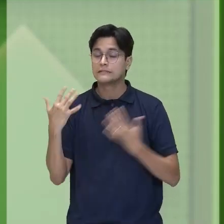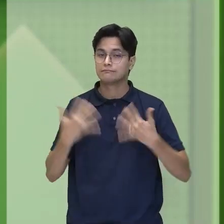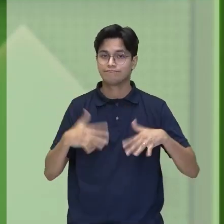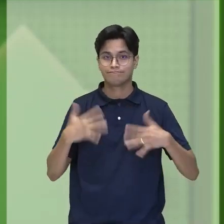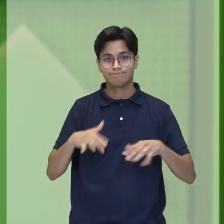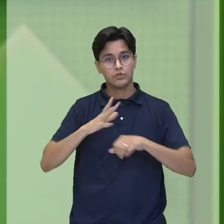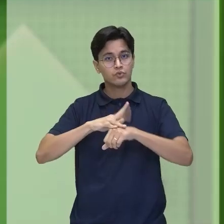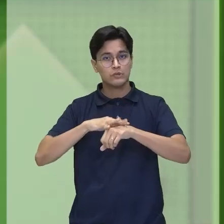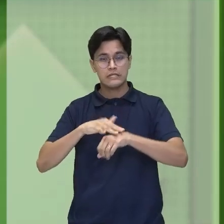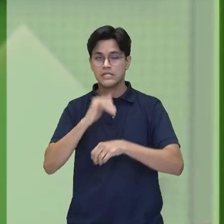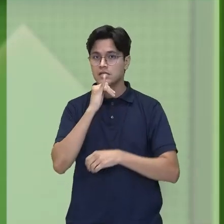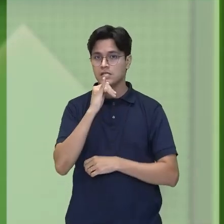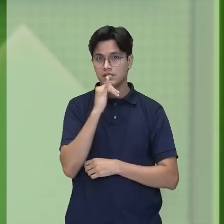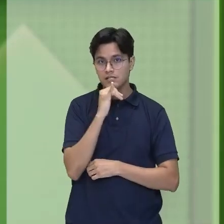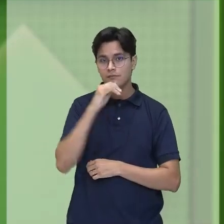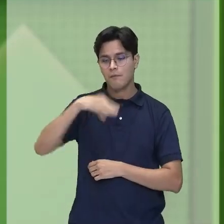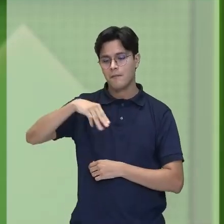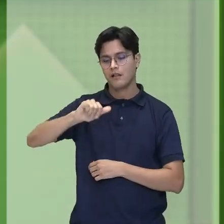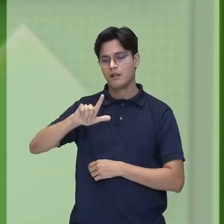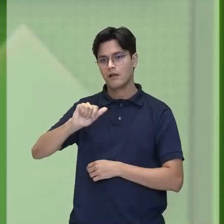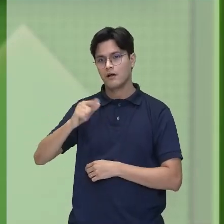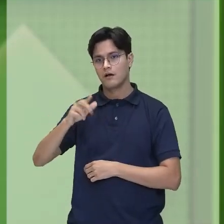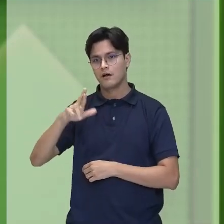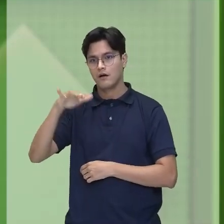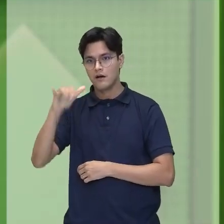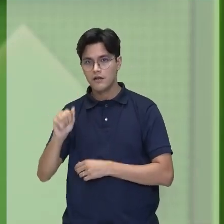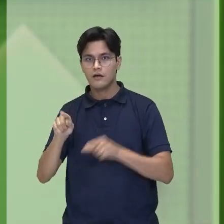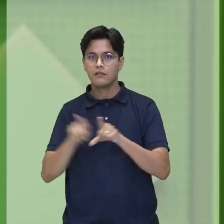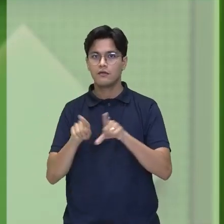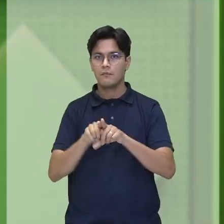como a malária, como a chikungunya. Então, é